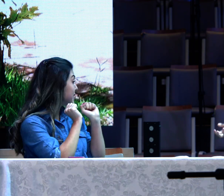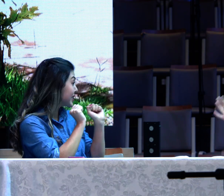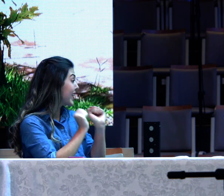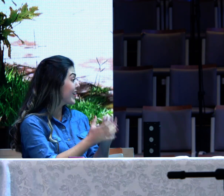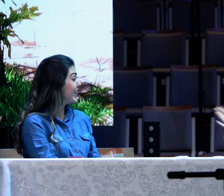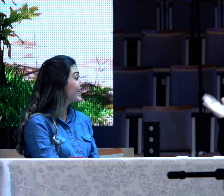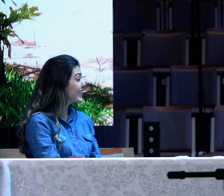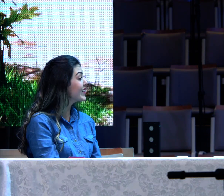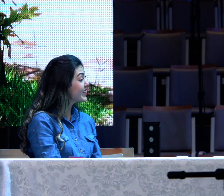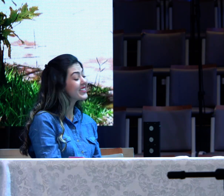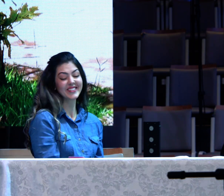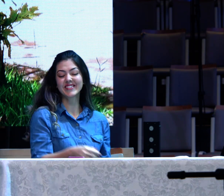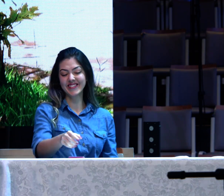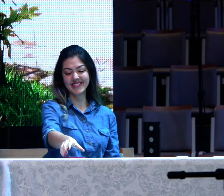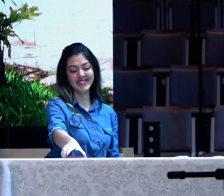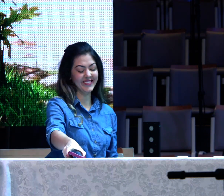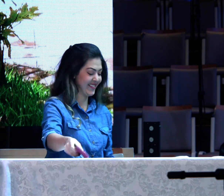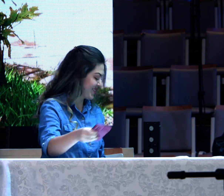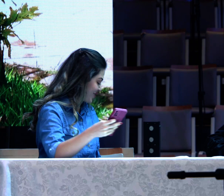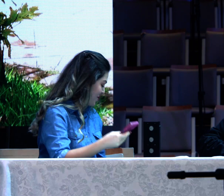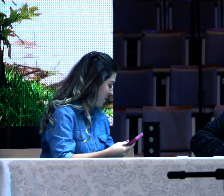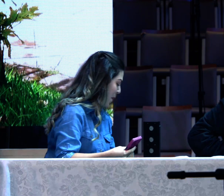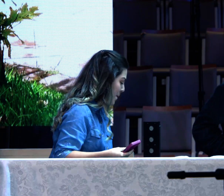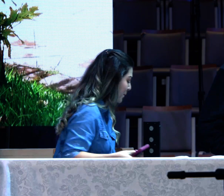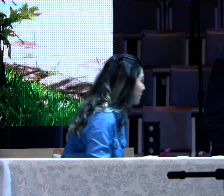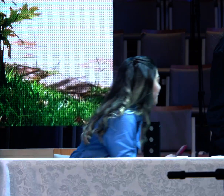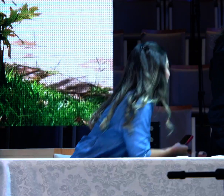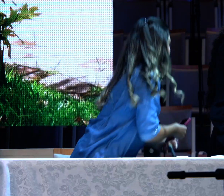Ah, você me deixou curiosa. Vamos lá. Ah, então vamos lá.